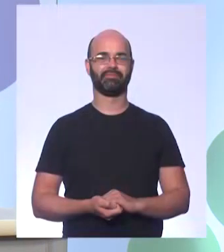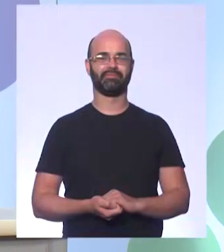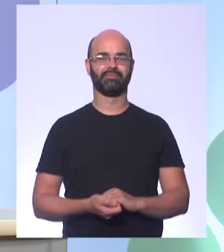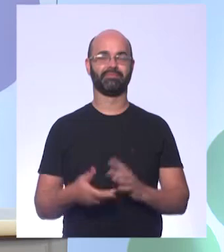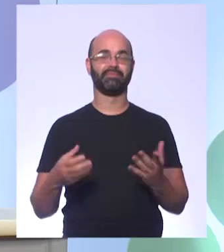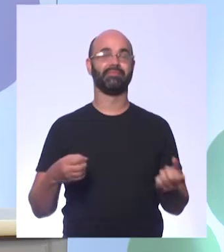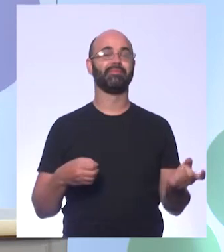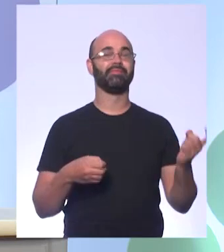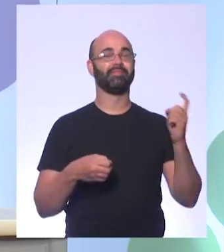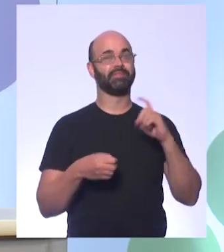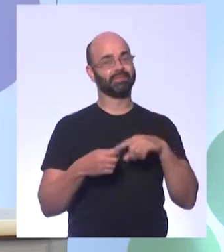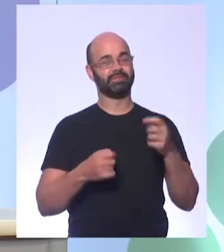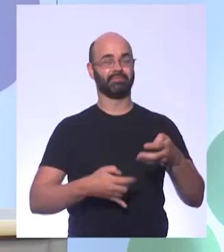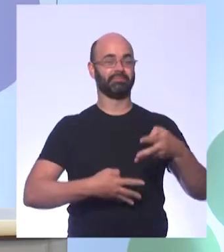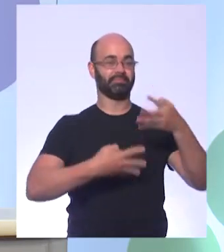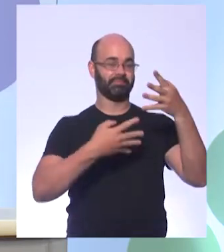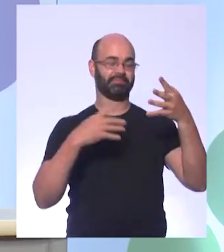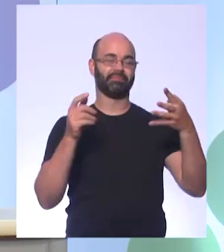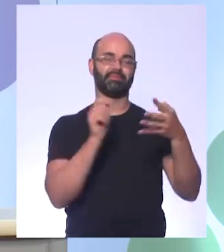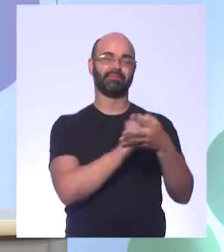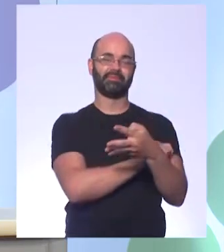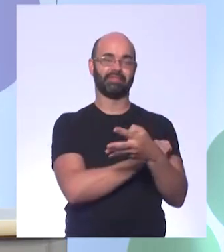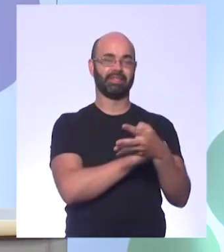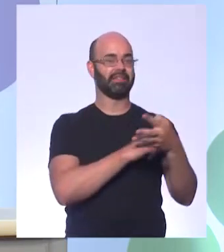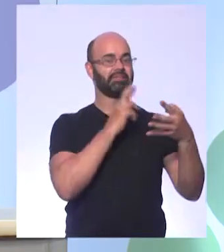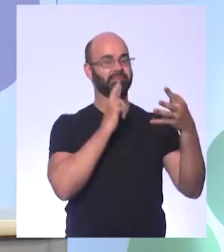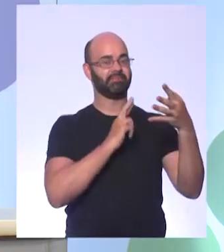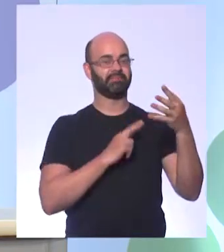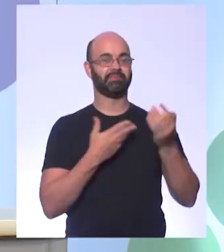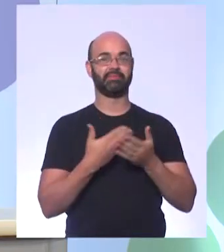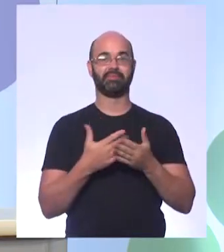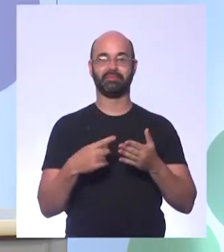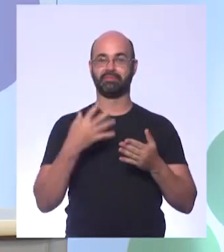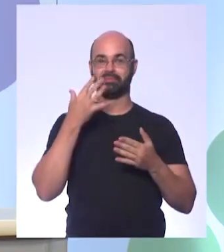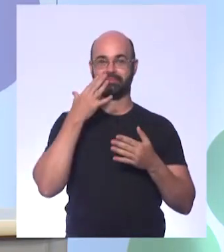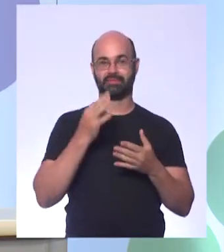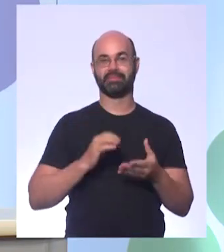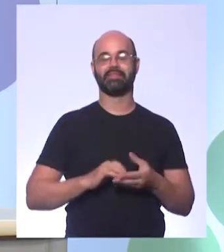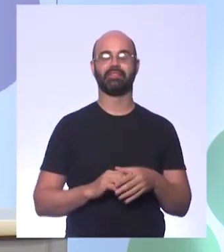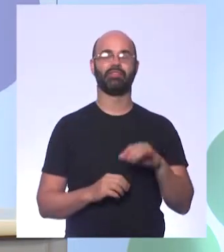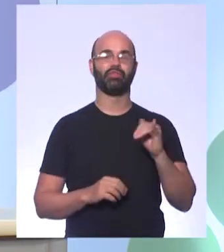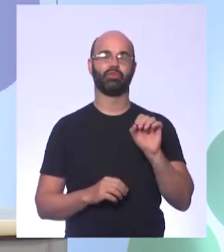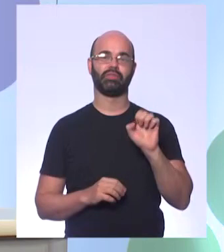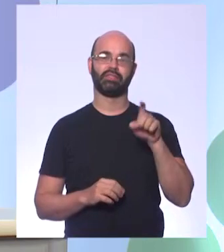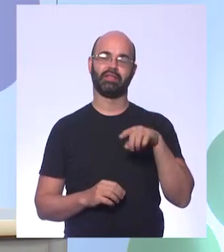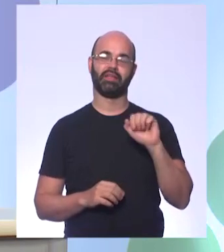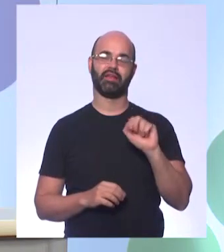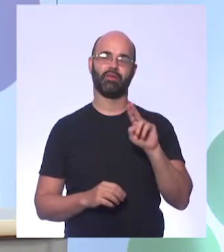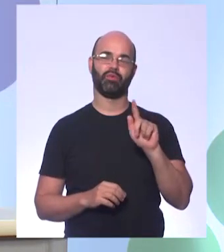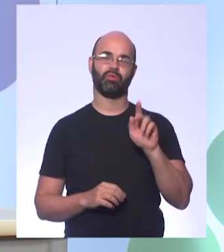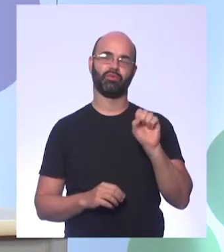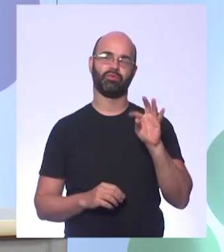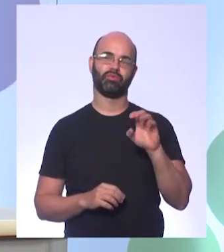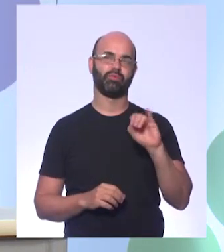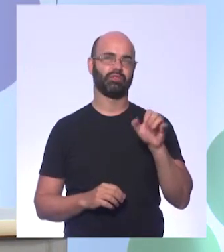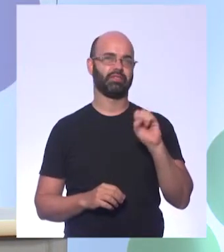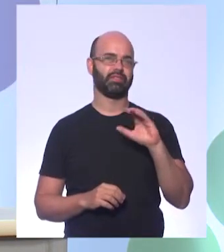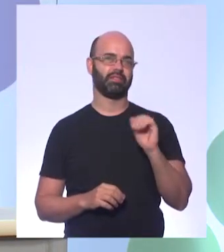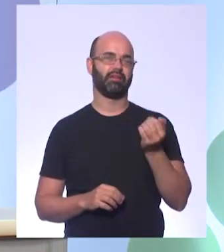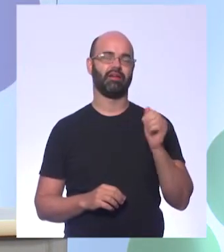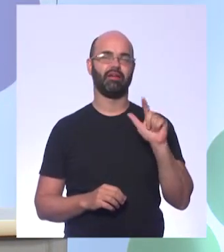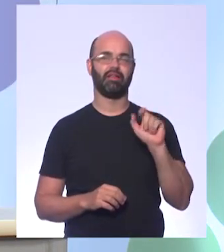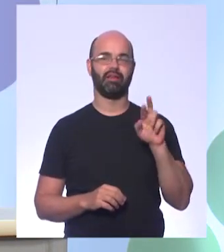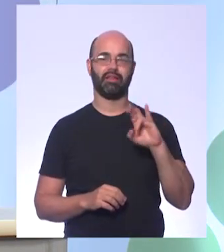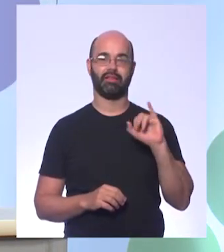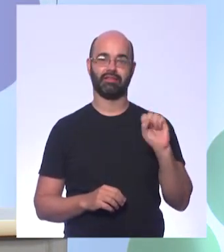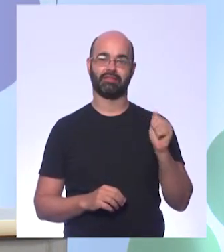Voltamos, muitas interações e os estudantes estão ligados na aula. Olha só, o José Augusto, a Jéssica, a Larissa, Daiane